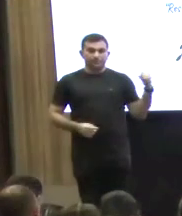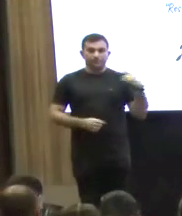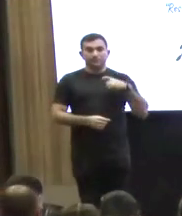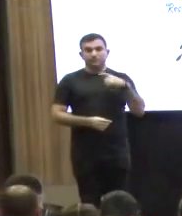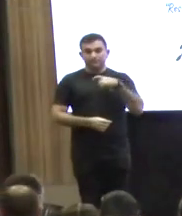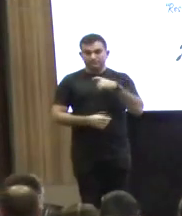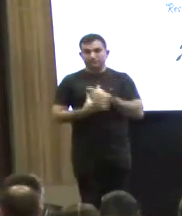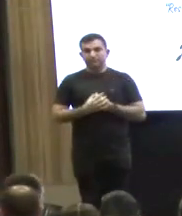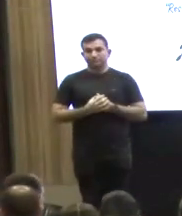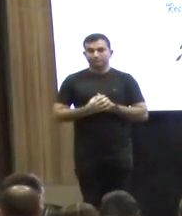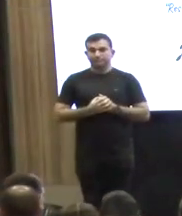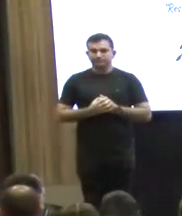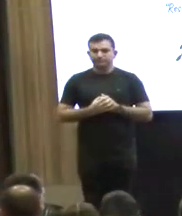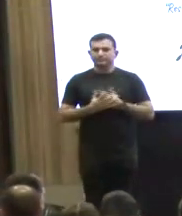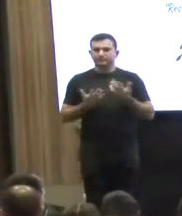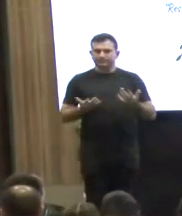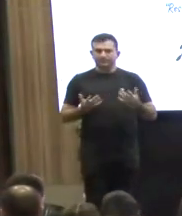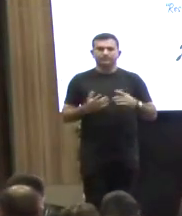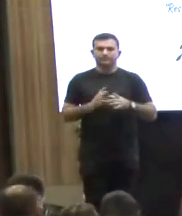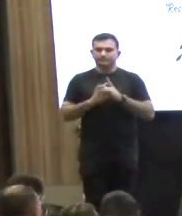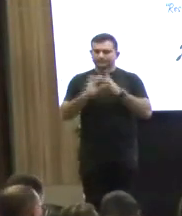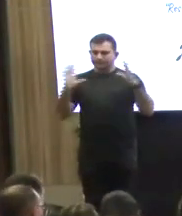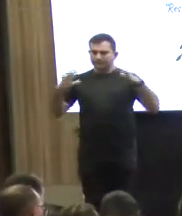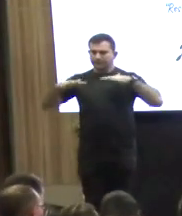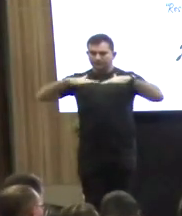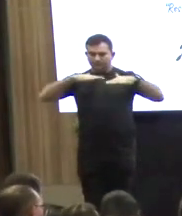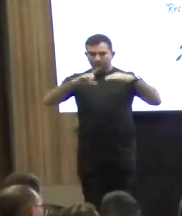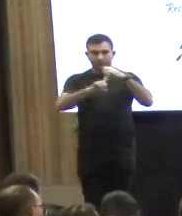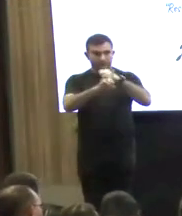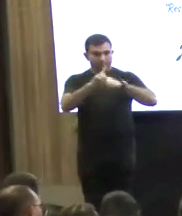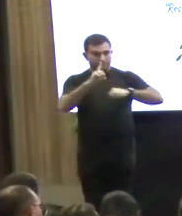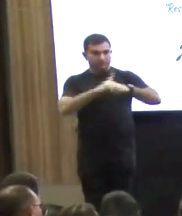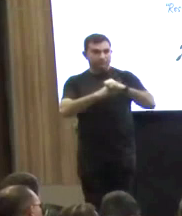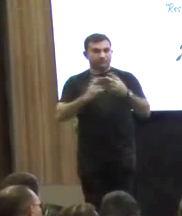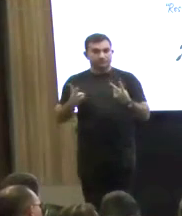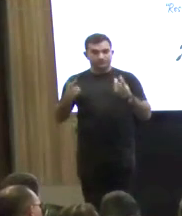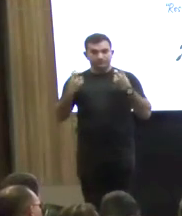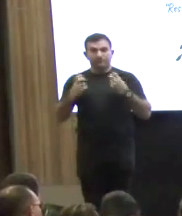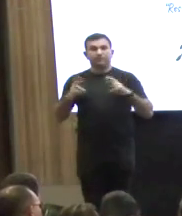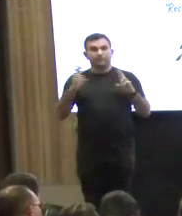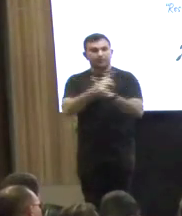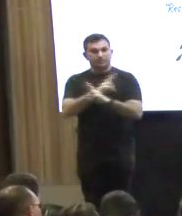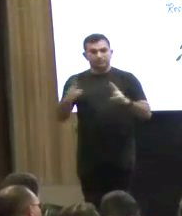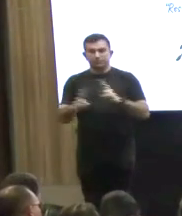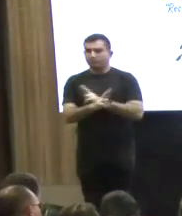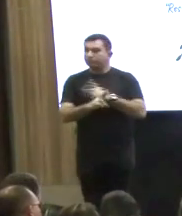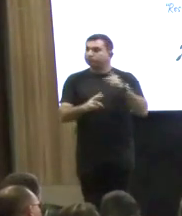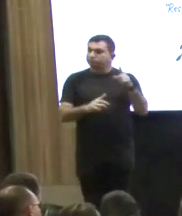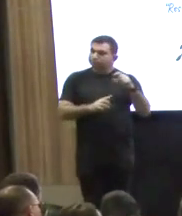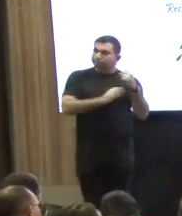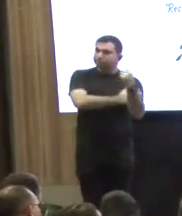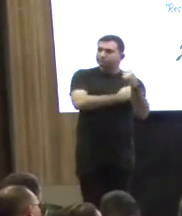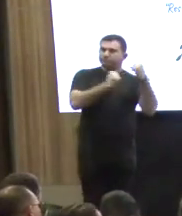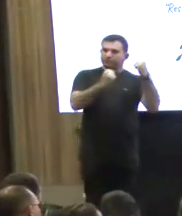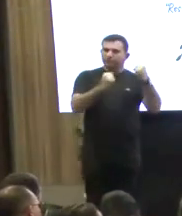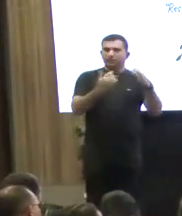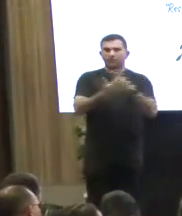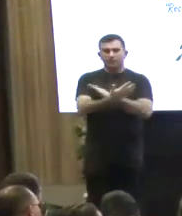uma diversidade emancipatória que os movimentos sociais trazem, as relações de poder, elas são indagadas, elas